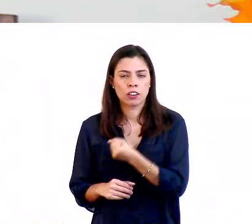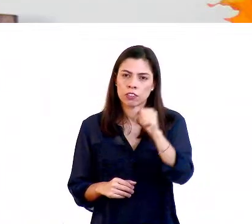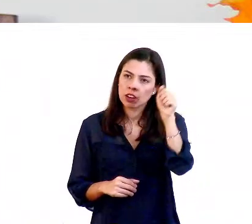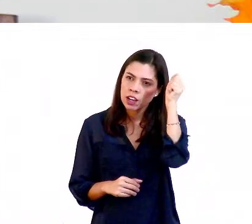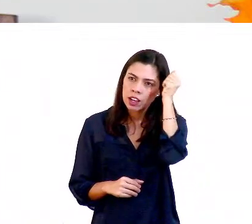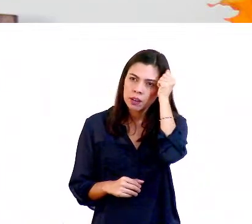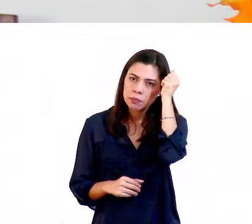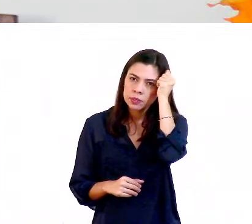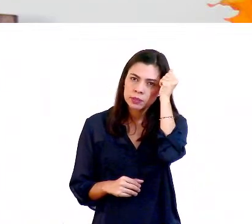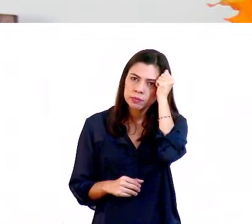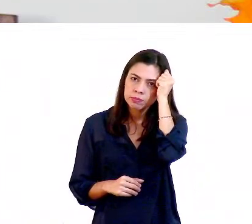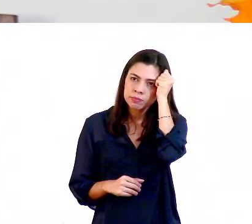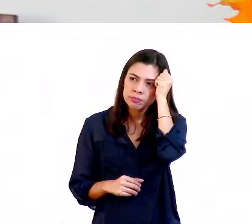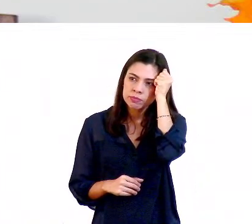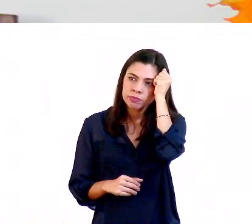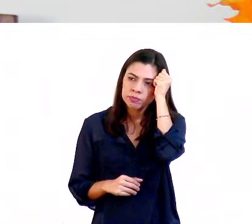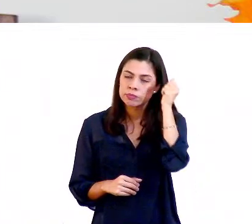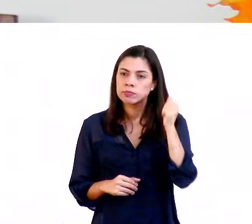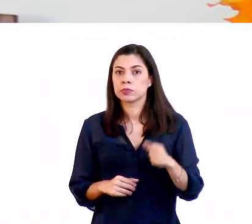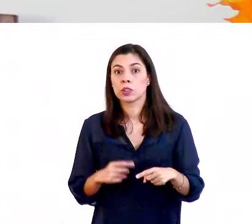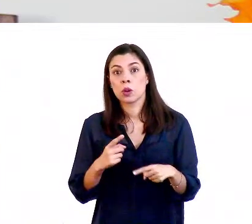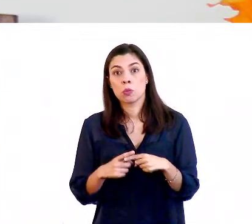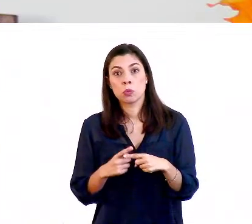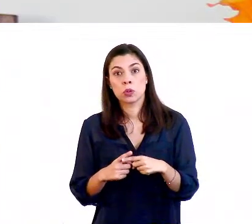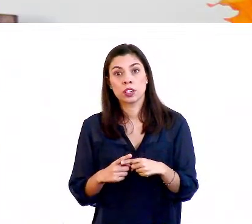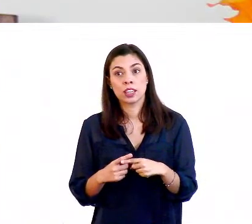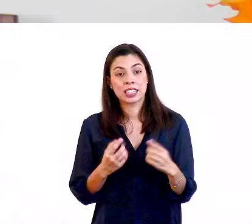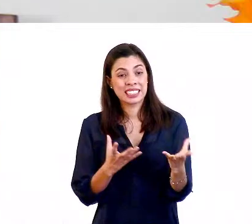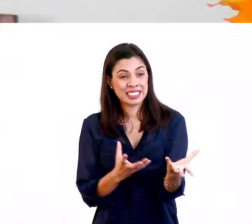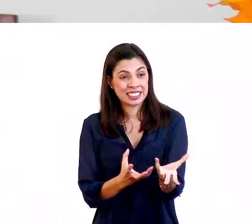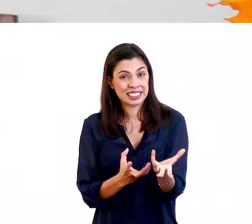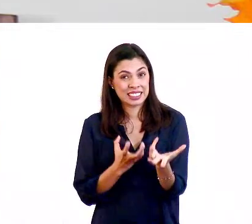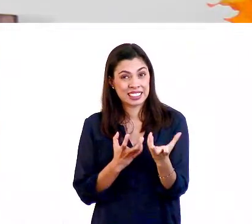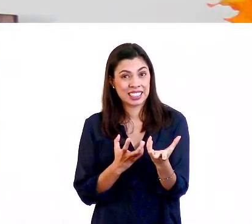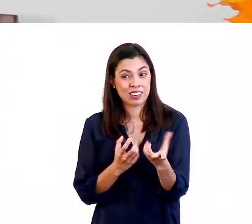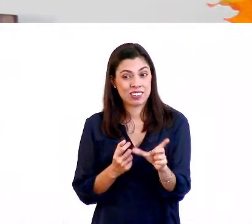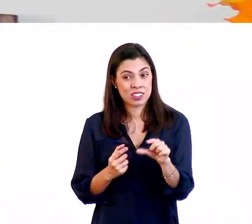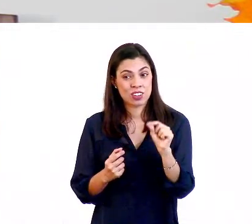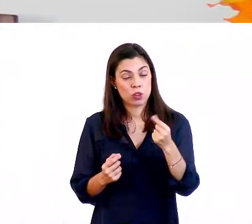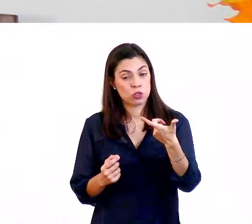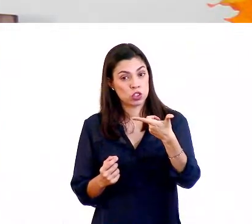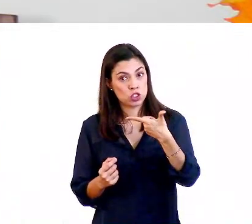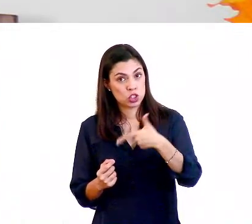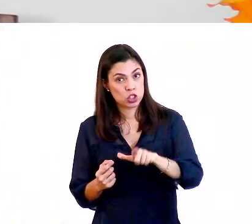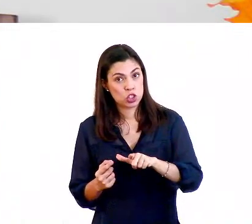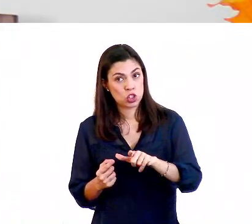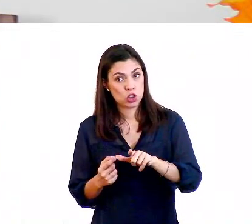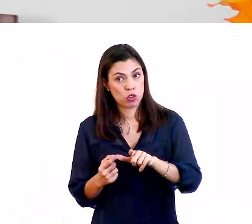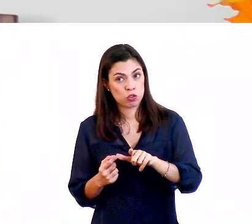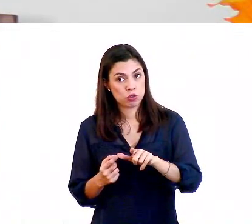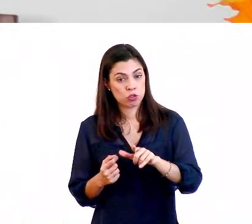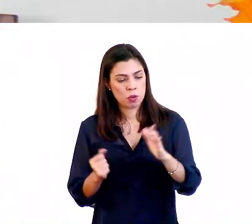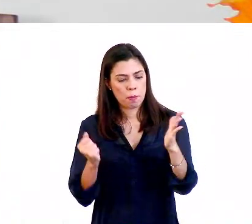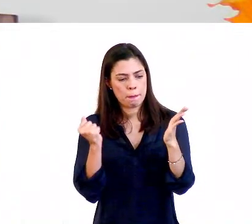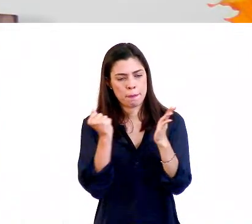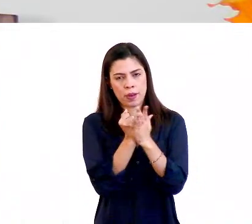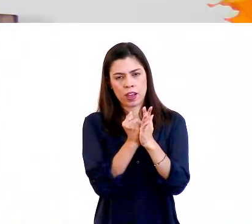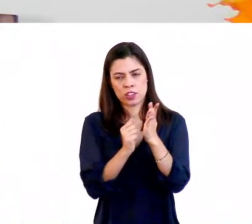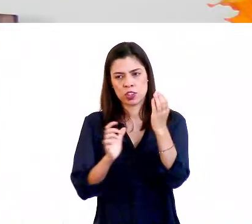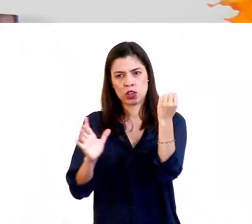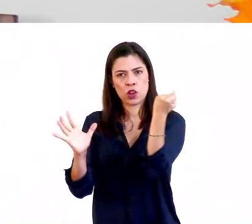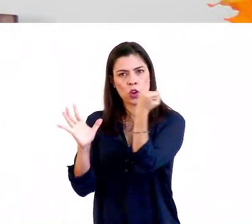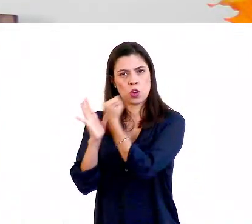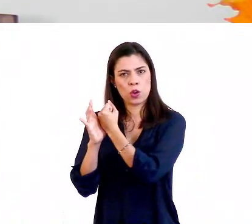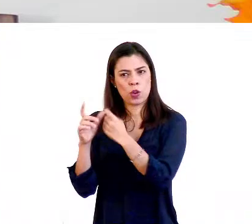arrependimento, visto que de novo estão crucificando para si mesmos o Filho de Deus e expondo-o à